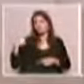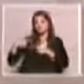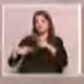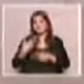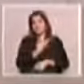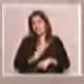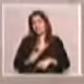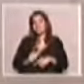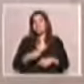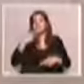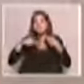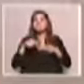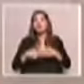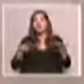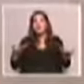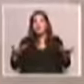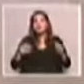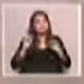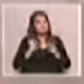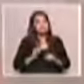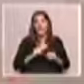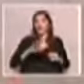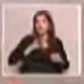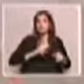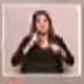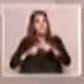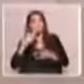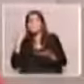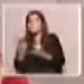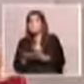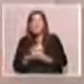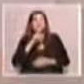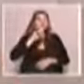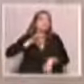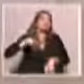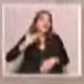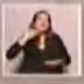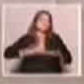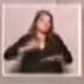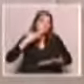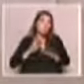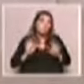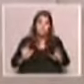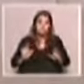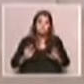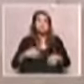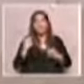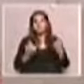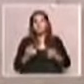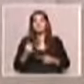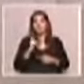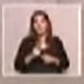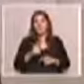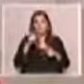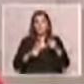eram refeições que eram o queijo e o pão, eventualmente uma sopa. Era o chamado conduto. A sopa, não é? Pronto. E às vezes o que acontece é que as pessoas fazem a